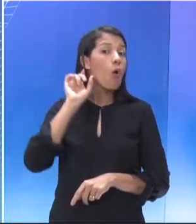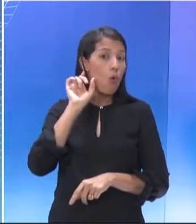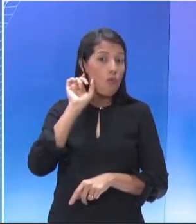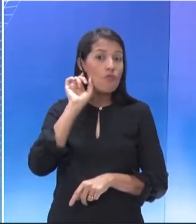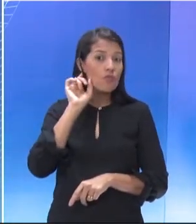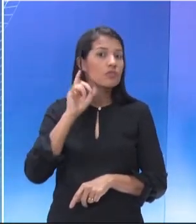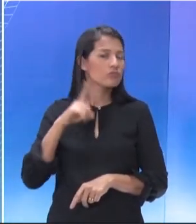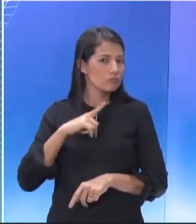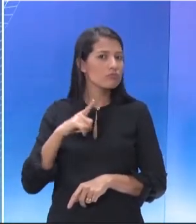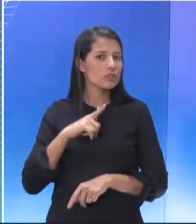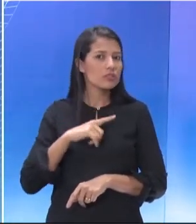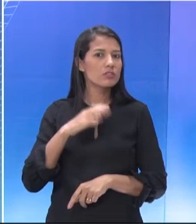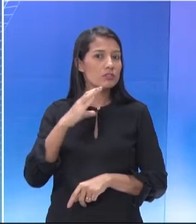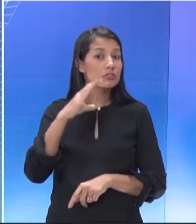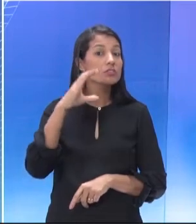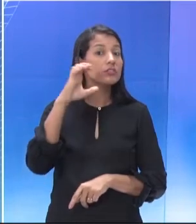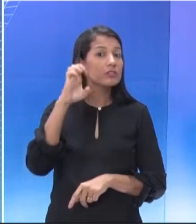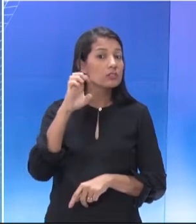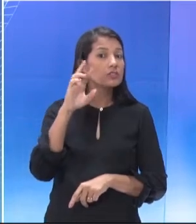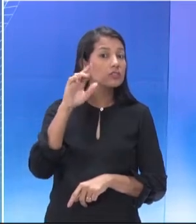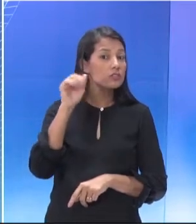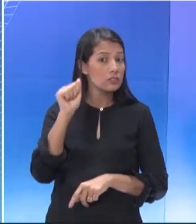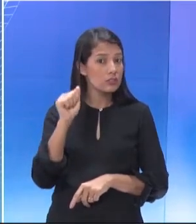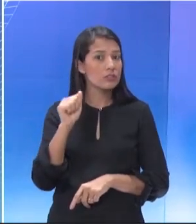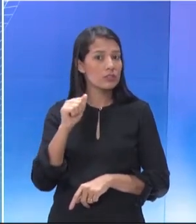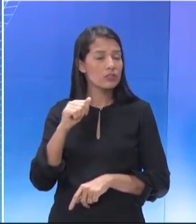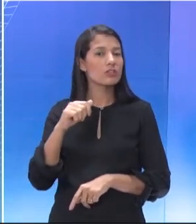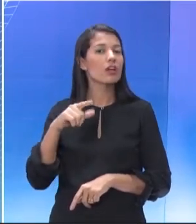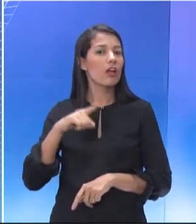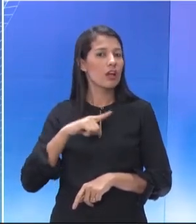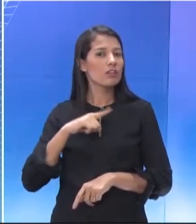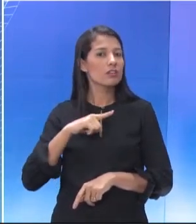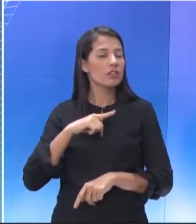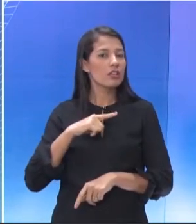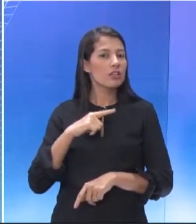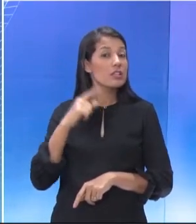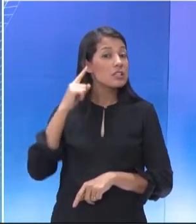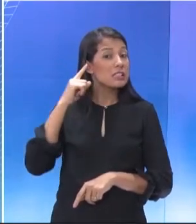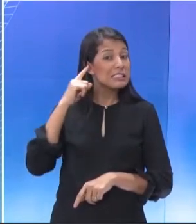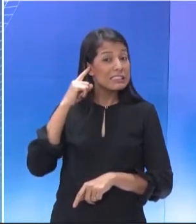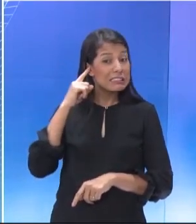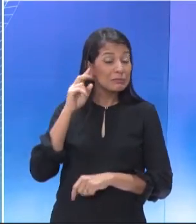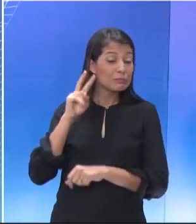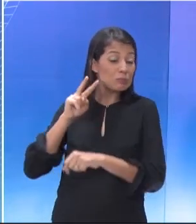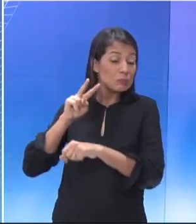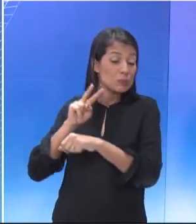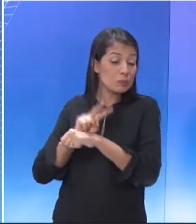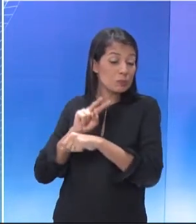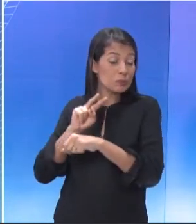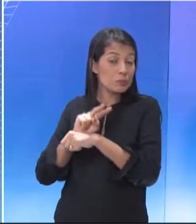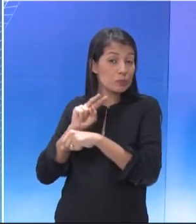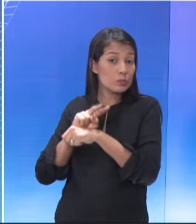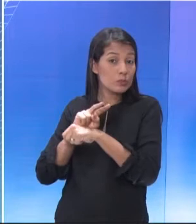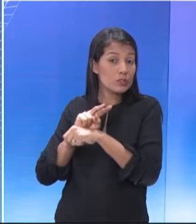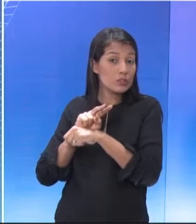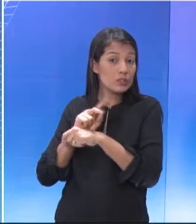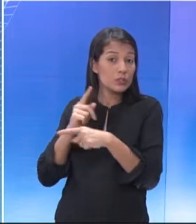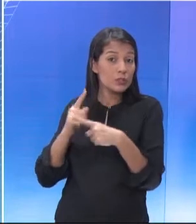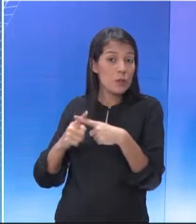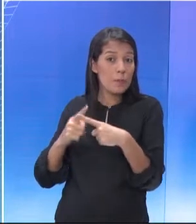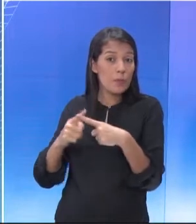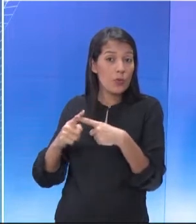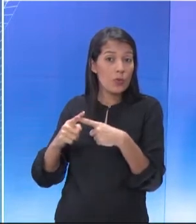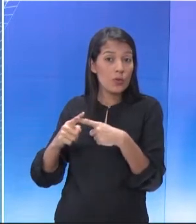Essa cerinha que fica aqui no ouvido, ela faz a proteção, ela vai fazer a retenção de micropartículas que